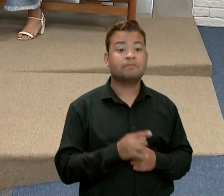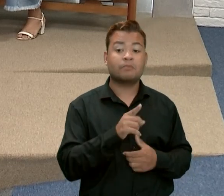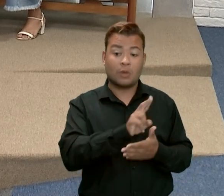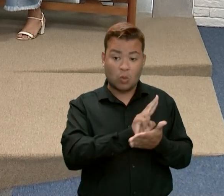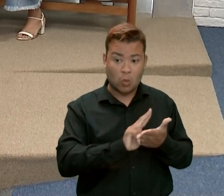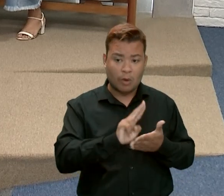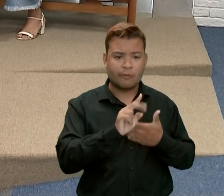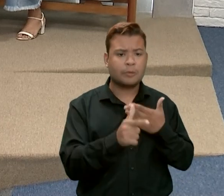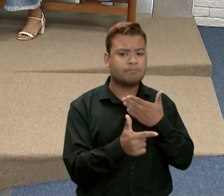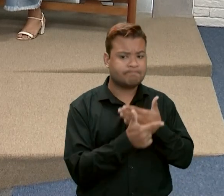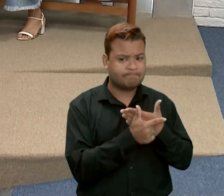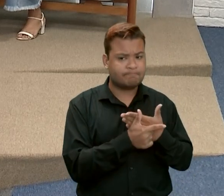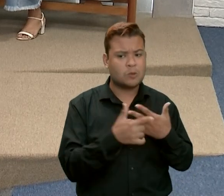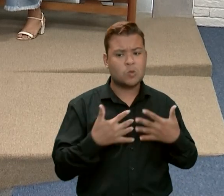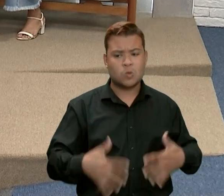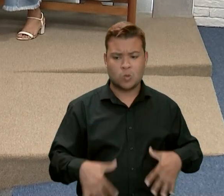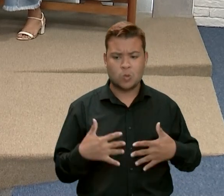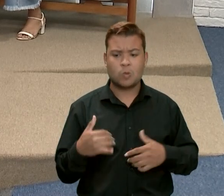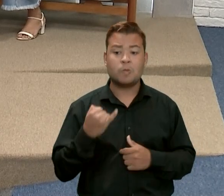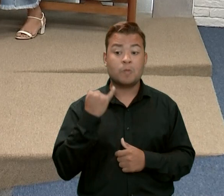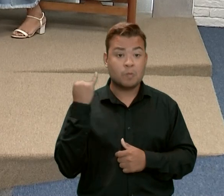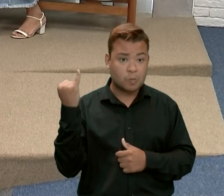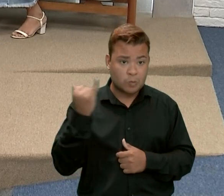papel fundamental